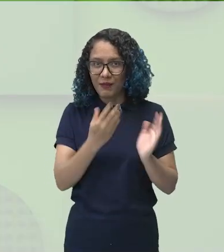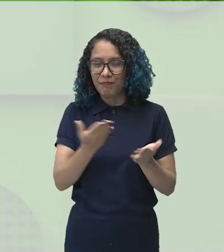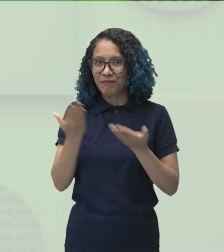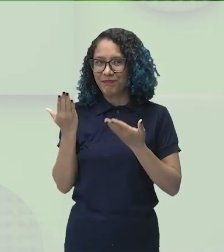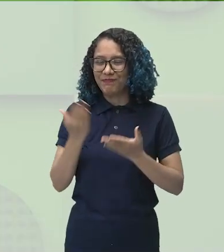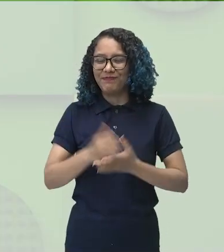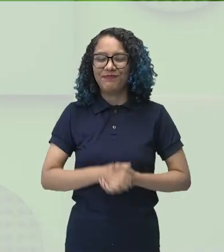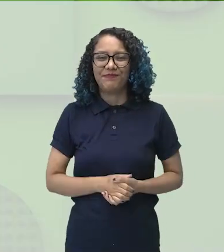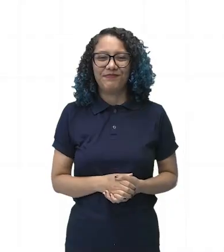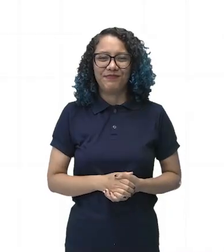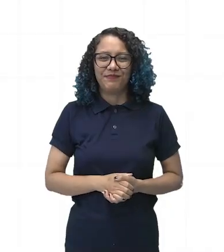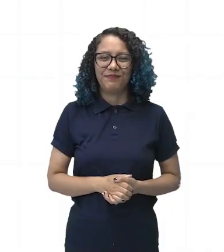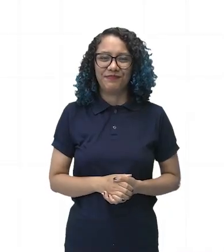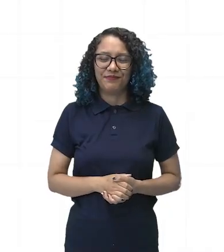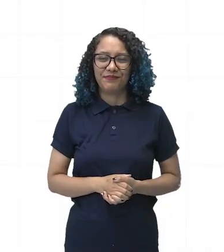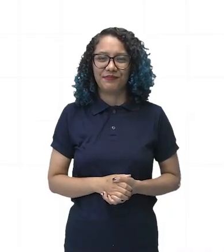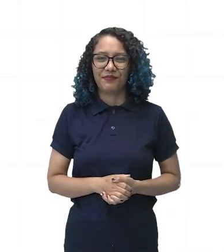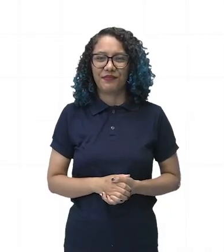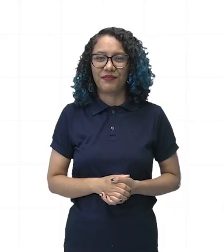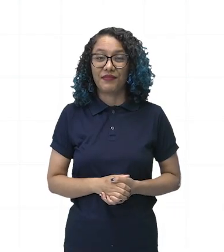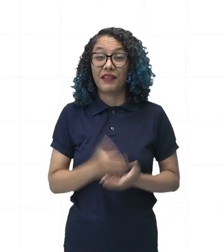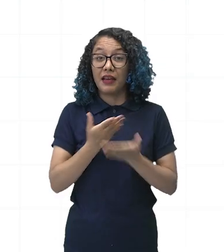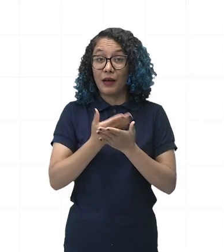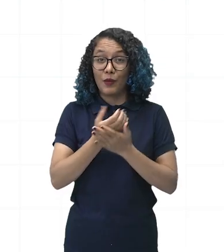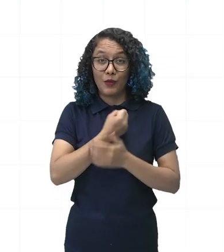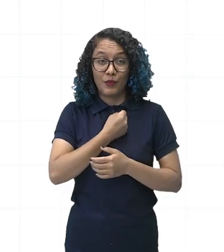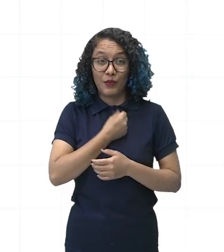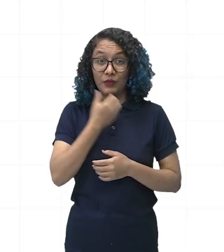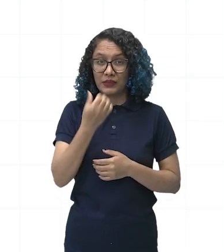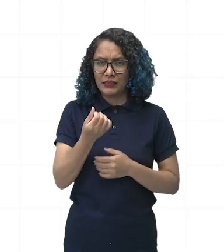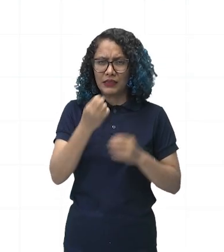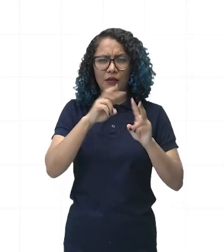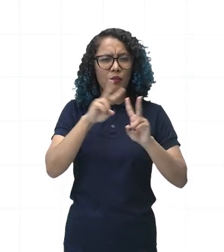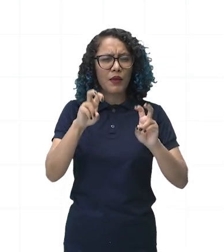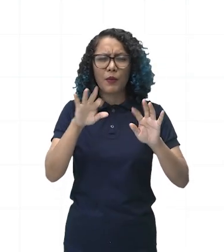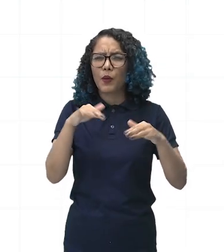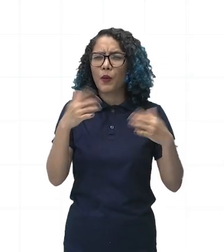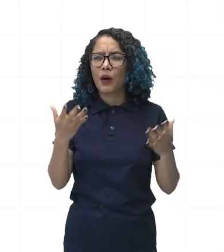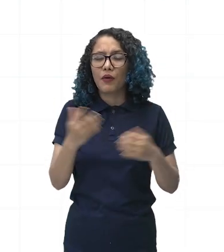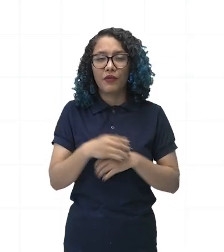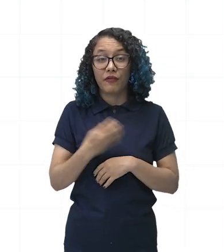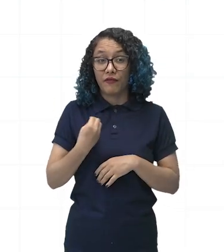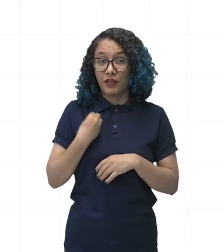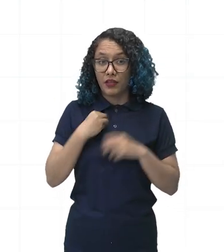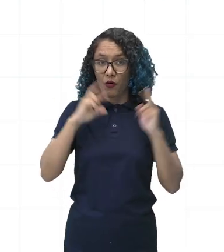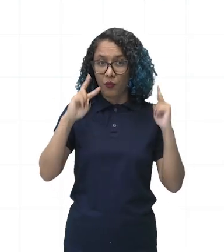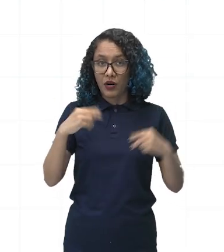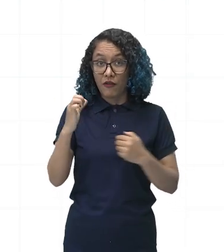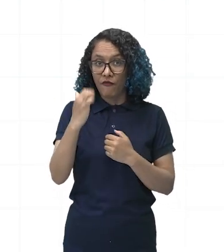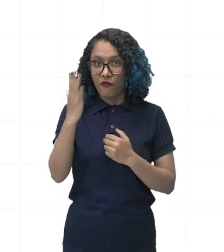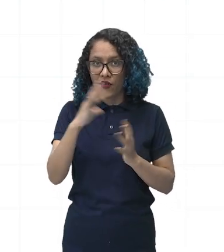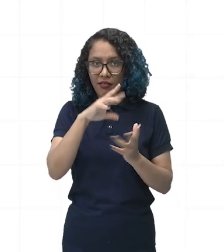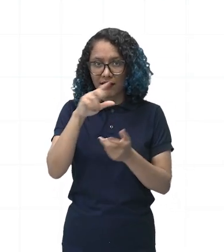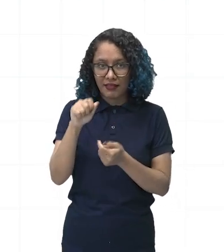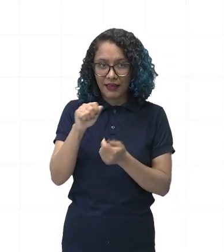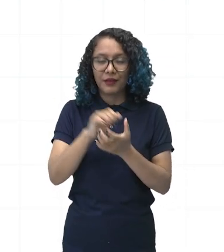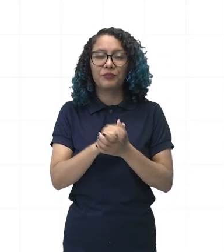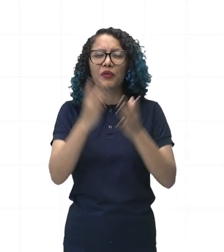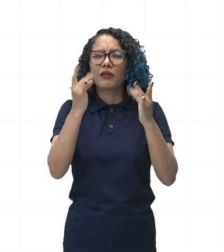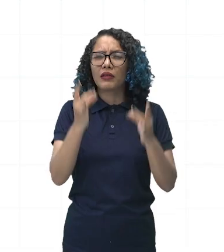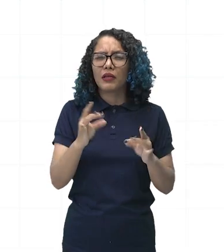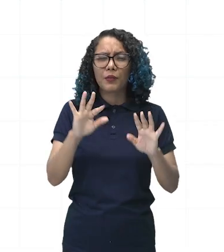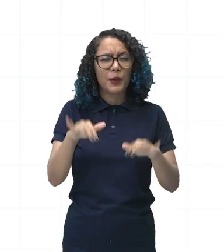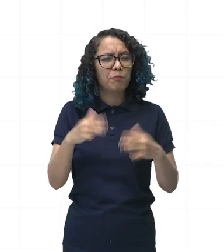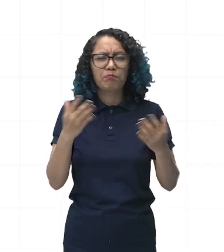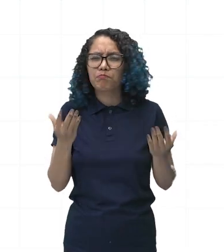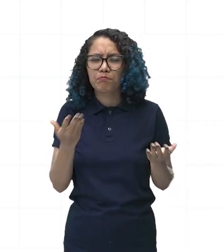conhecimento da aula de hoje? Então, na aula 6, o objeto de conhecimento é vida humana fora da Terra e o